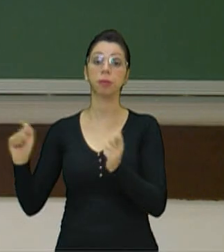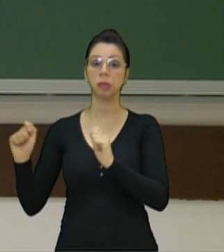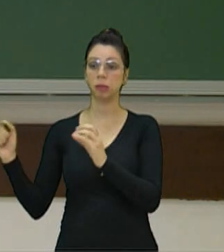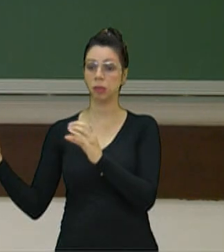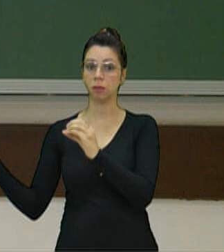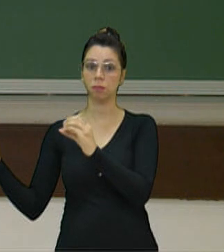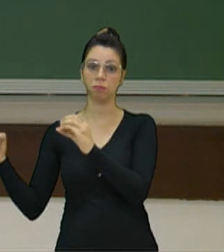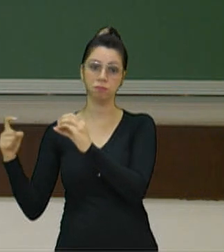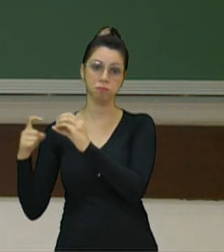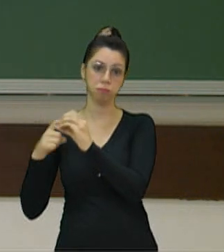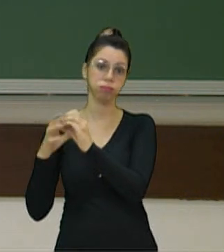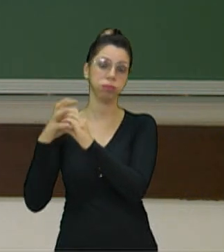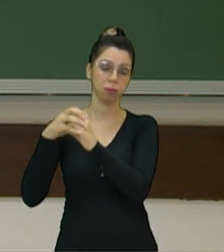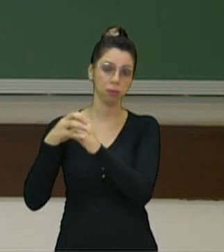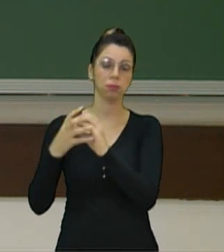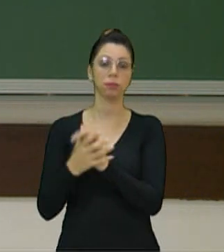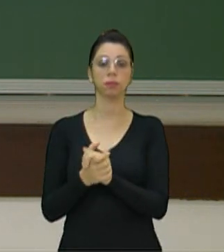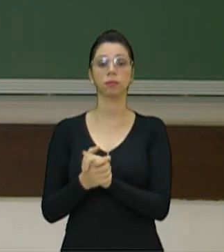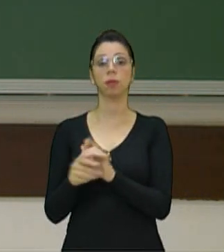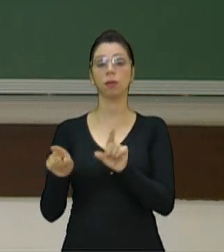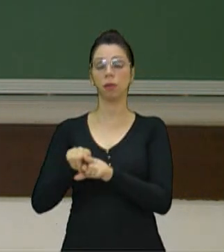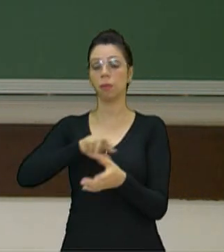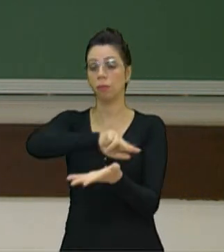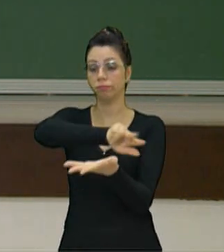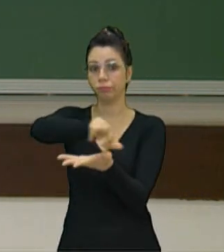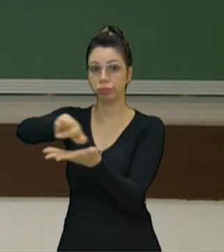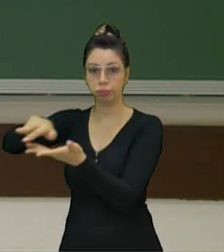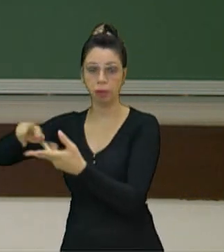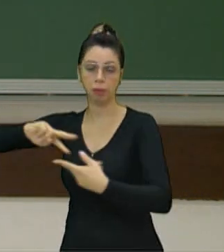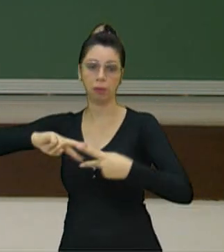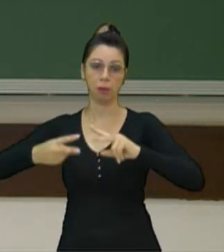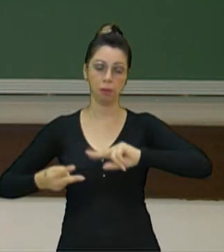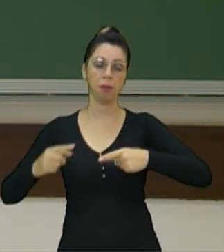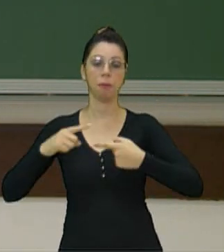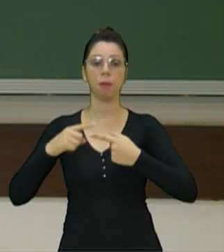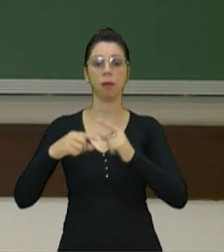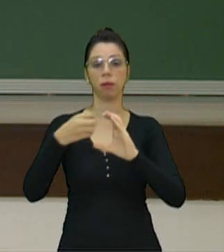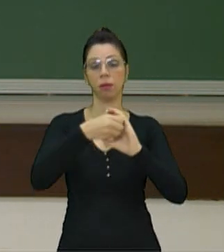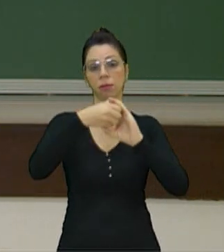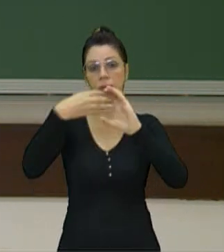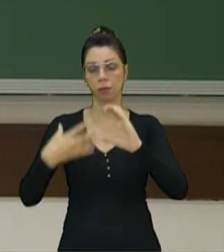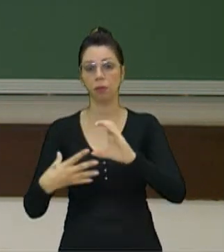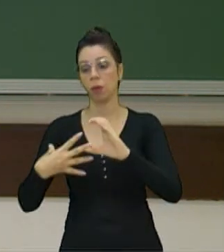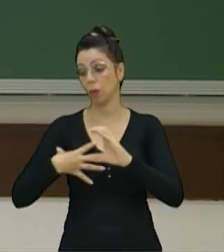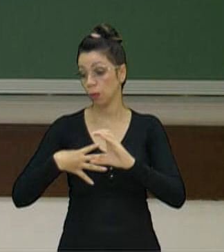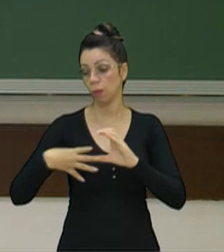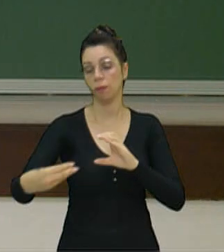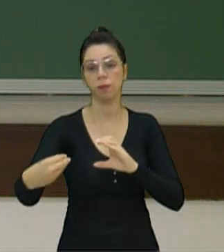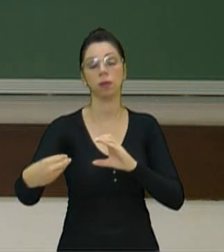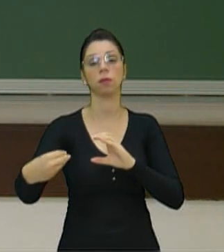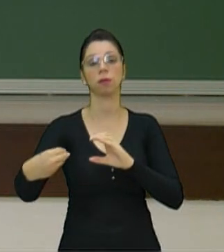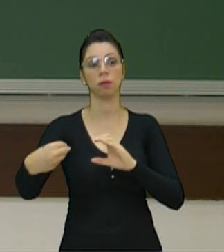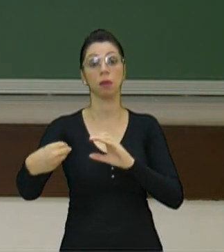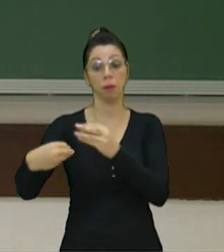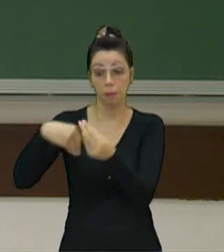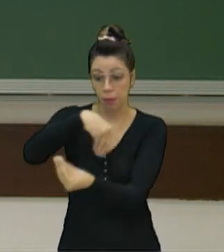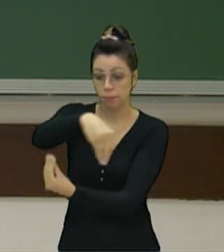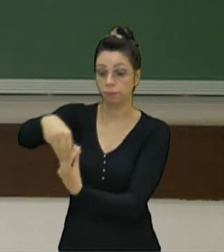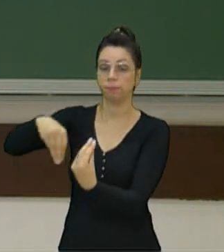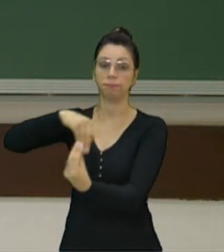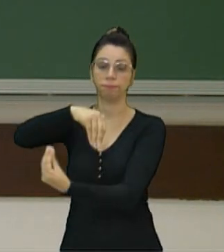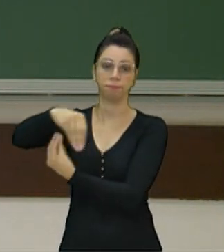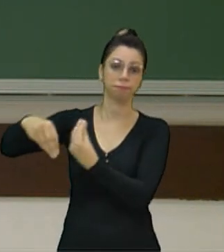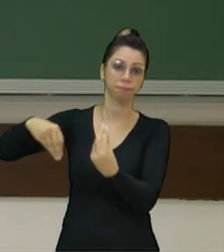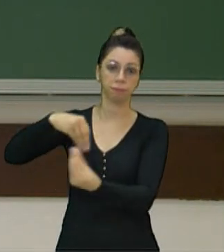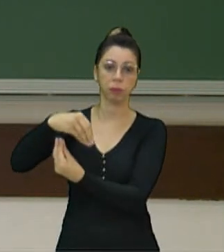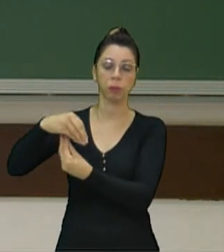fecundação. Ela tem maior variabilidade genética, porque as características do filho é uma mistura